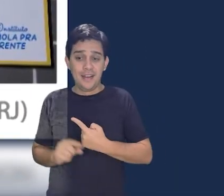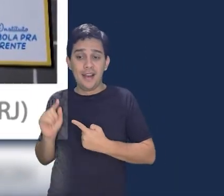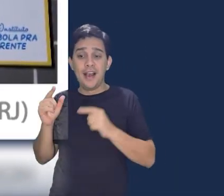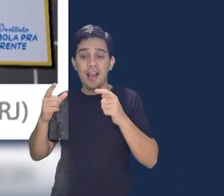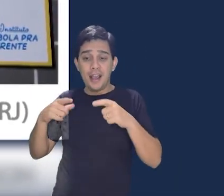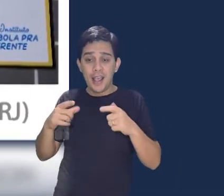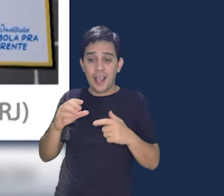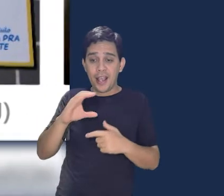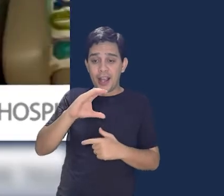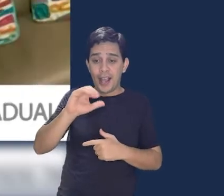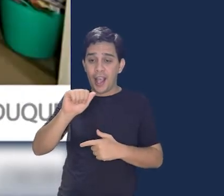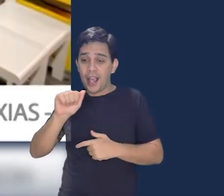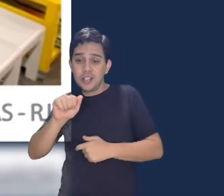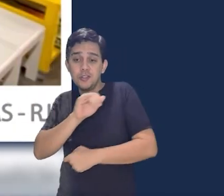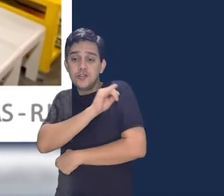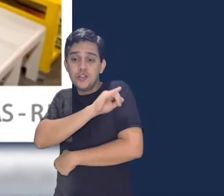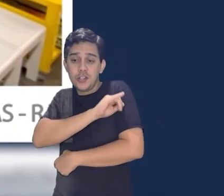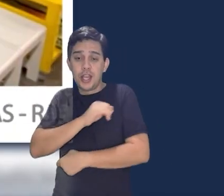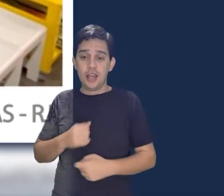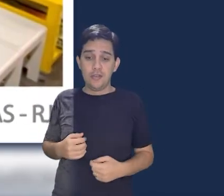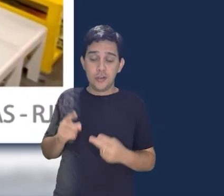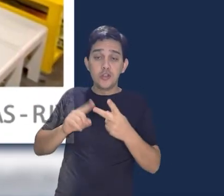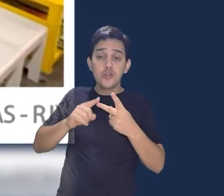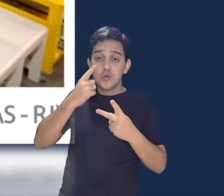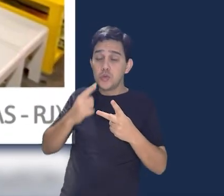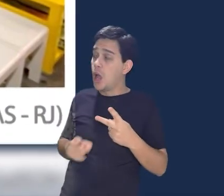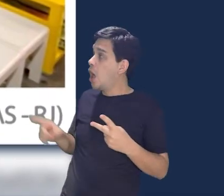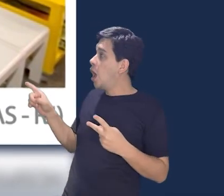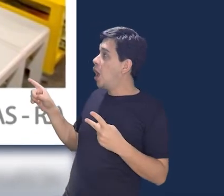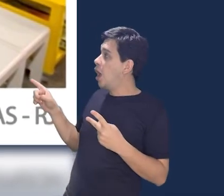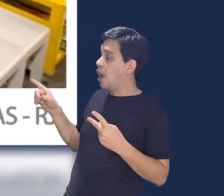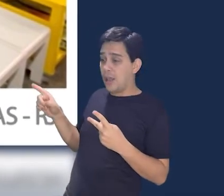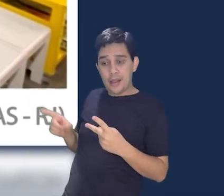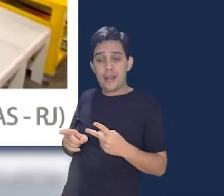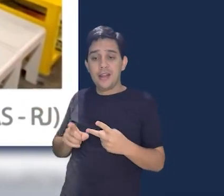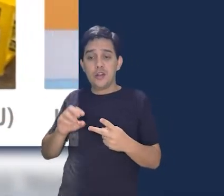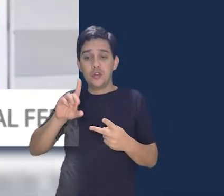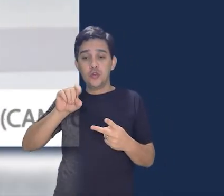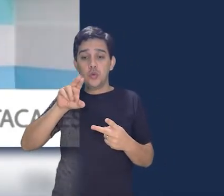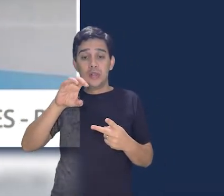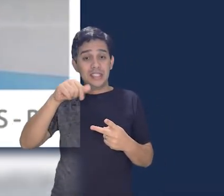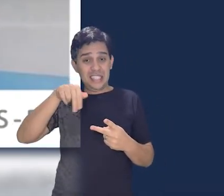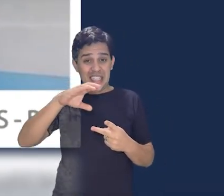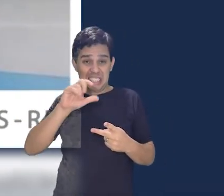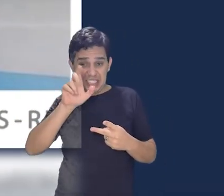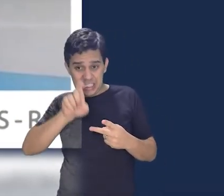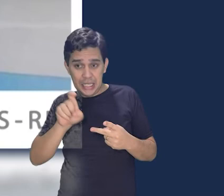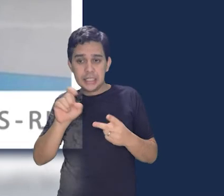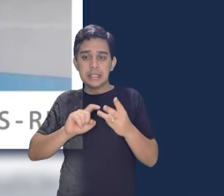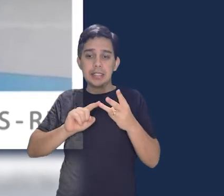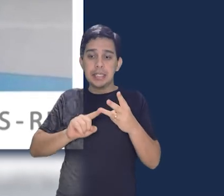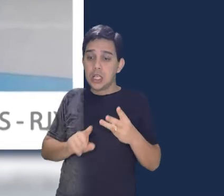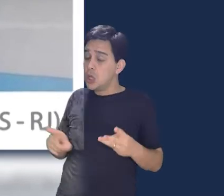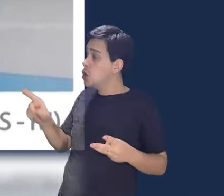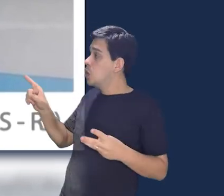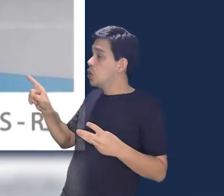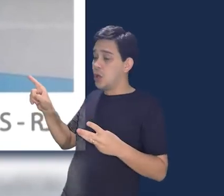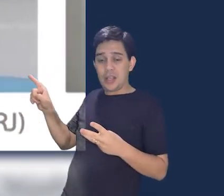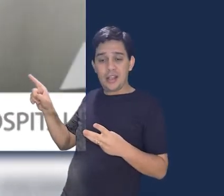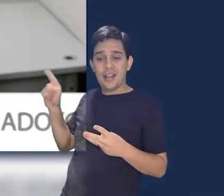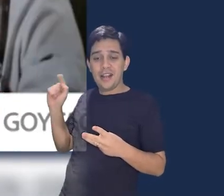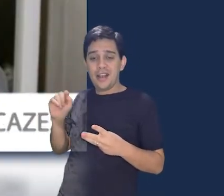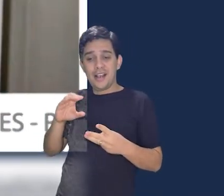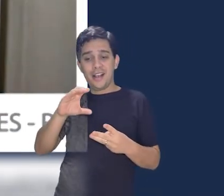Aguiar, o CAAC do Hospital Dom Pereira Nunes, em Duque de Caxias. A gente tem também o CAAC em Campos, que é um município, mas é um município grande no